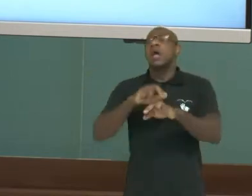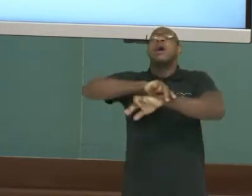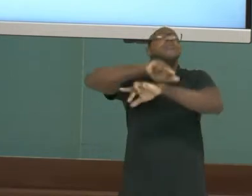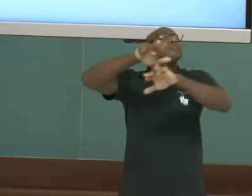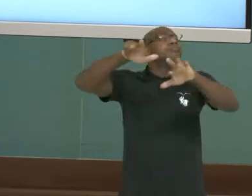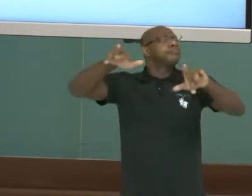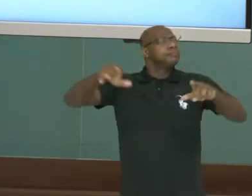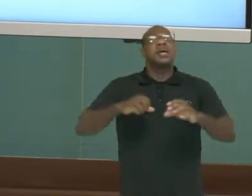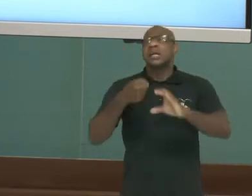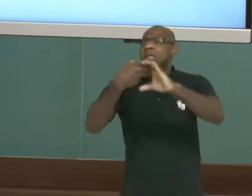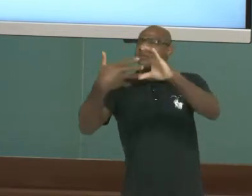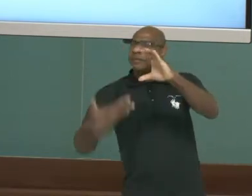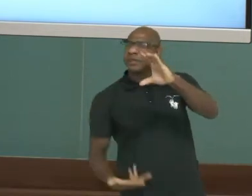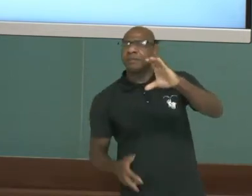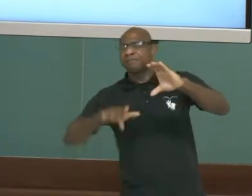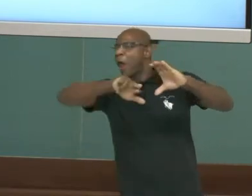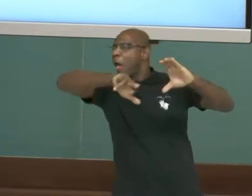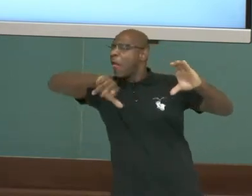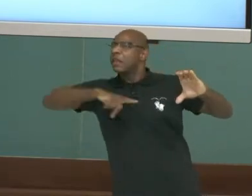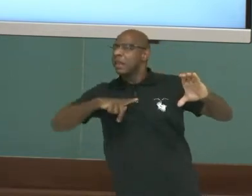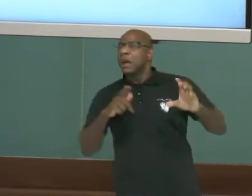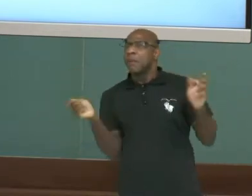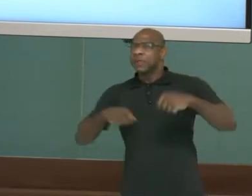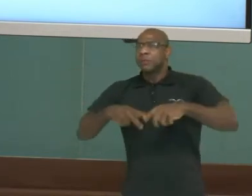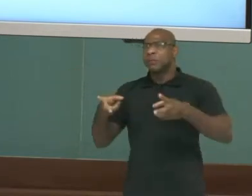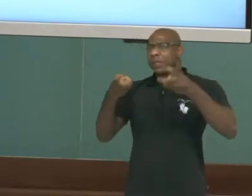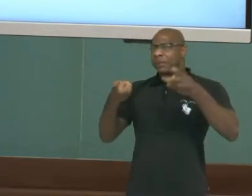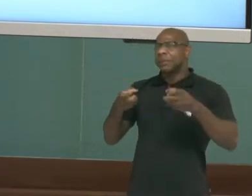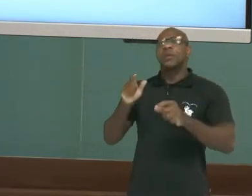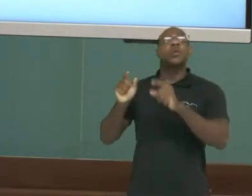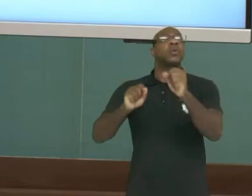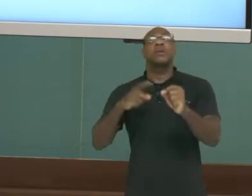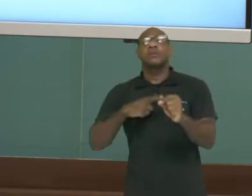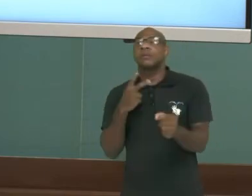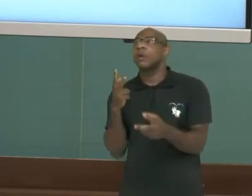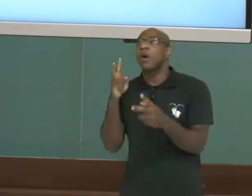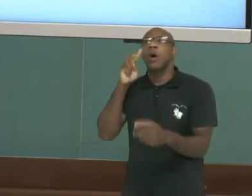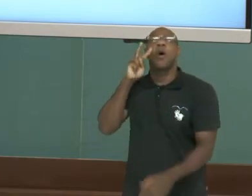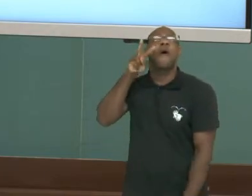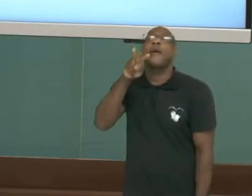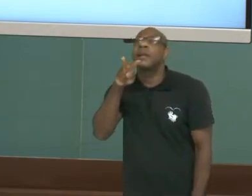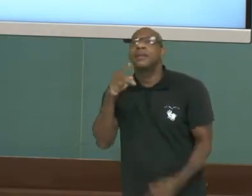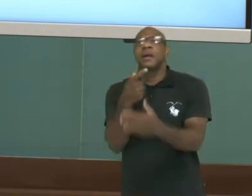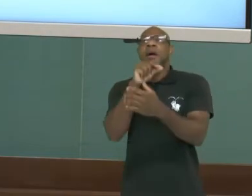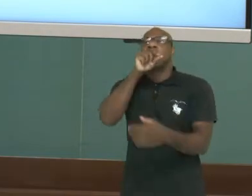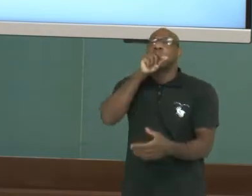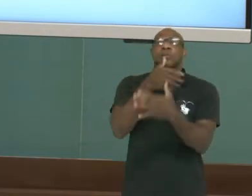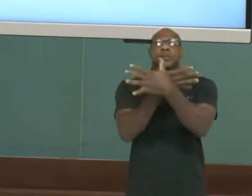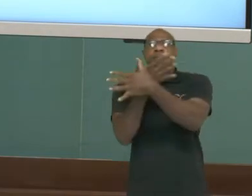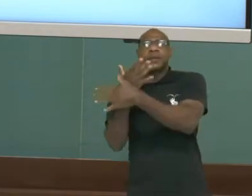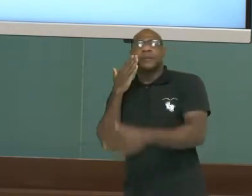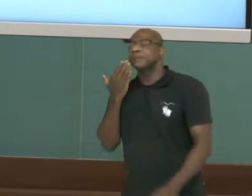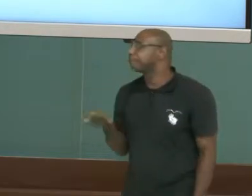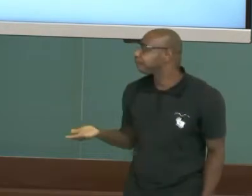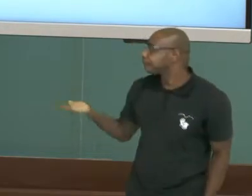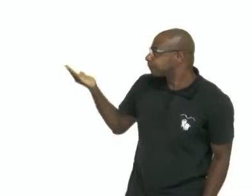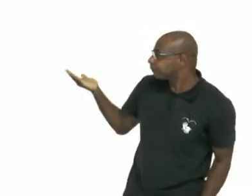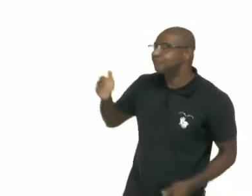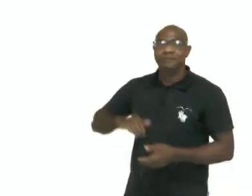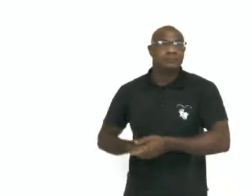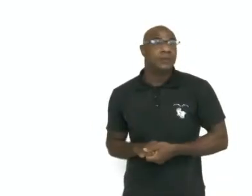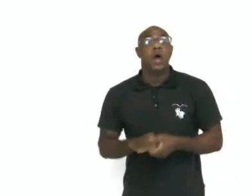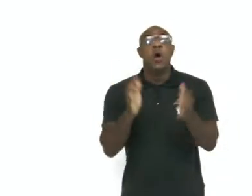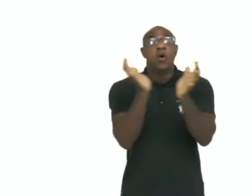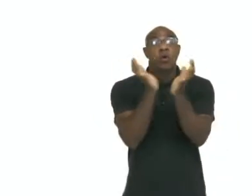de características que nós podemos constatar quando nós nos deparamos com as aves. Pois muito bem, o grupo